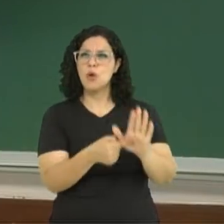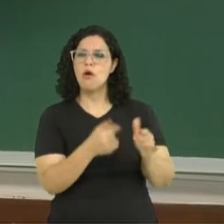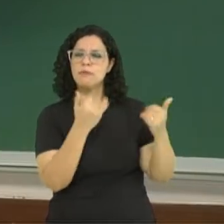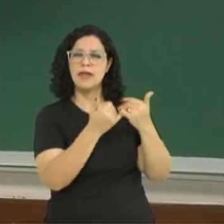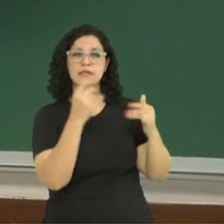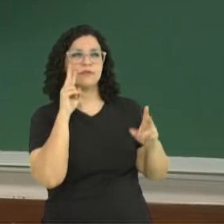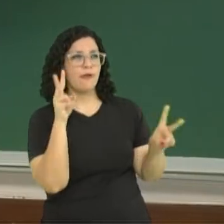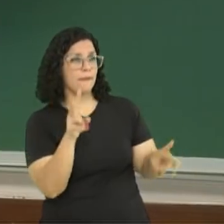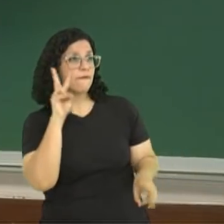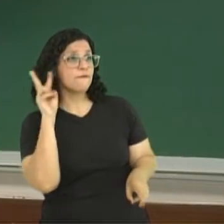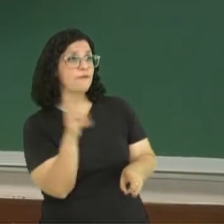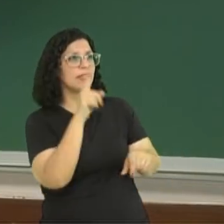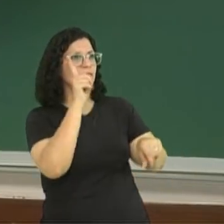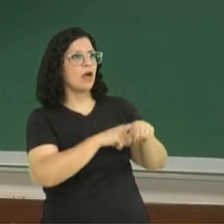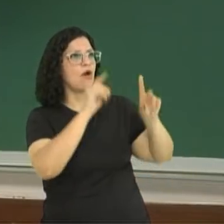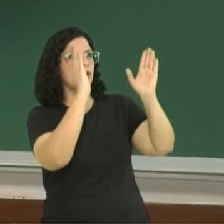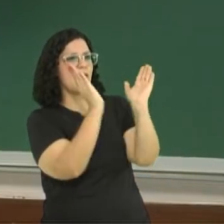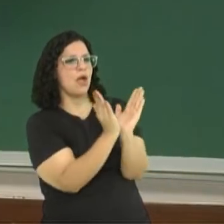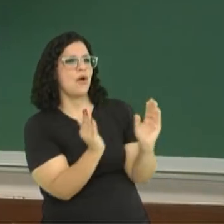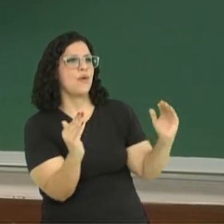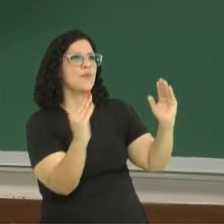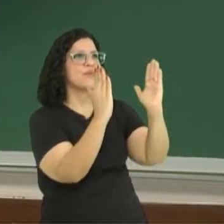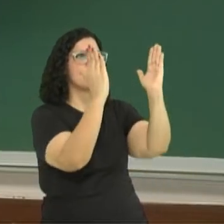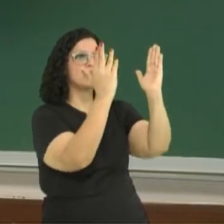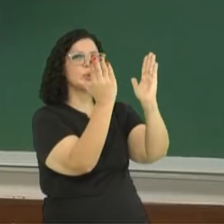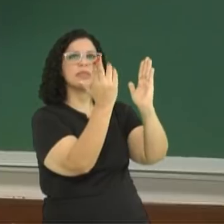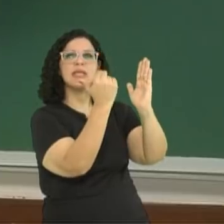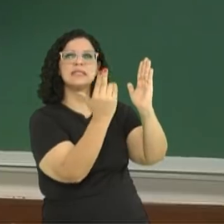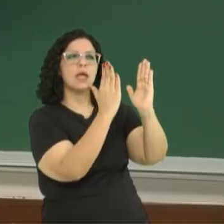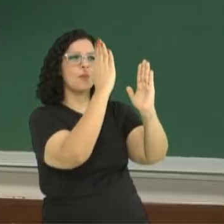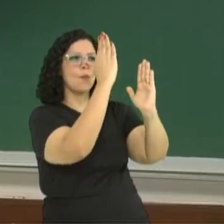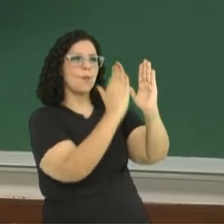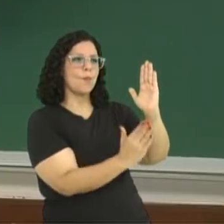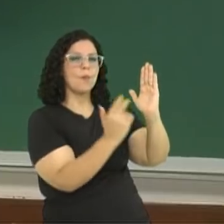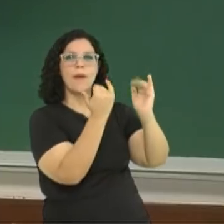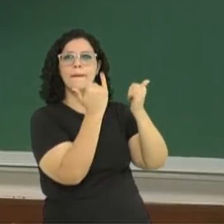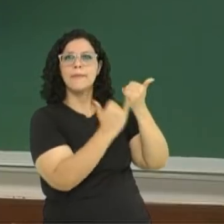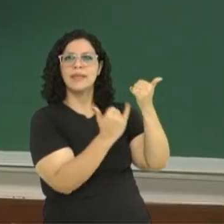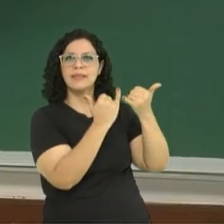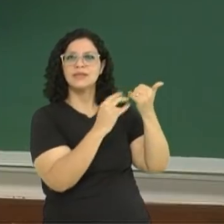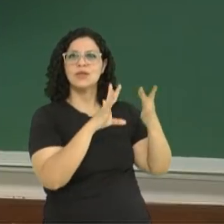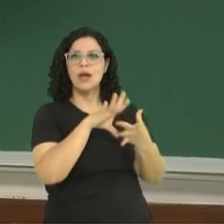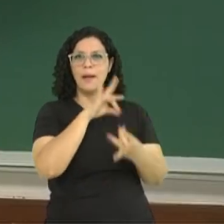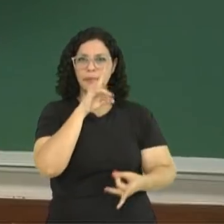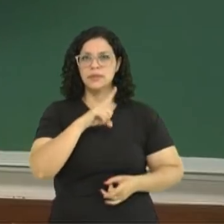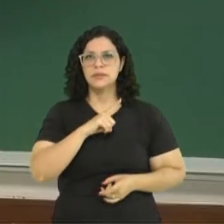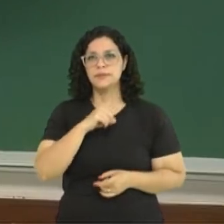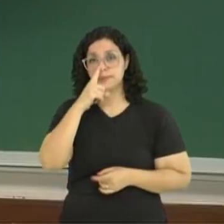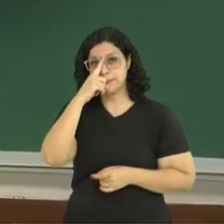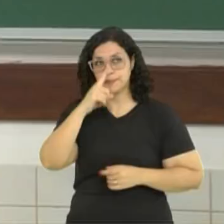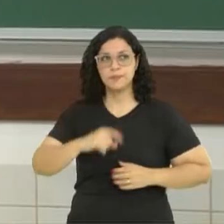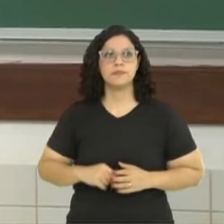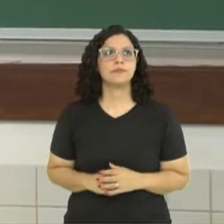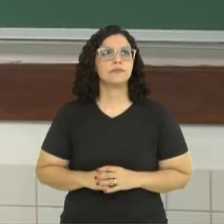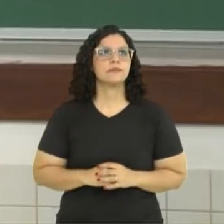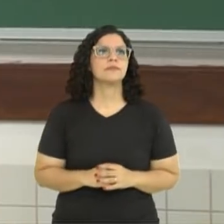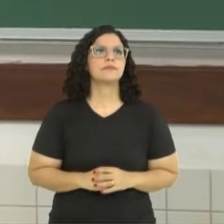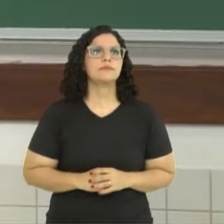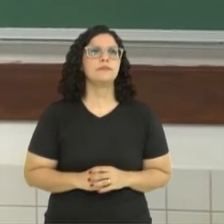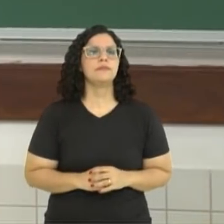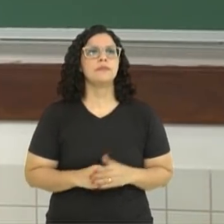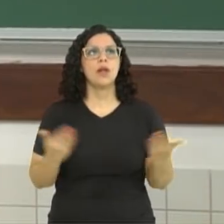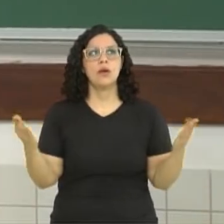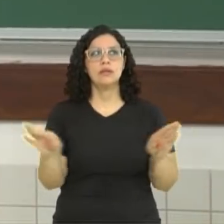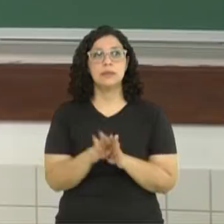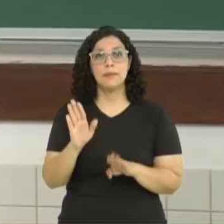aquela figura primeira que eu tinha falado. É um vaso, mas desenhado somente um lado. Aí eu tenho algo abstrato. Ok? E